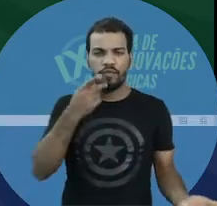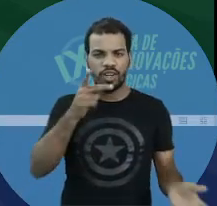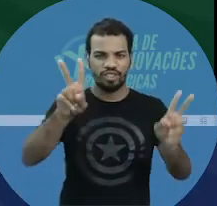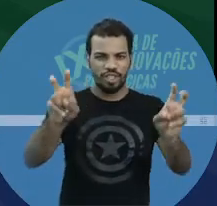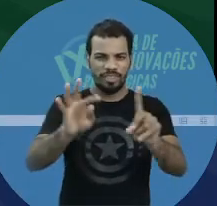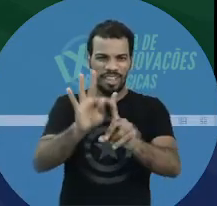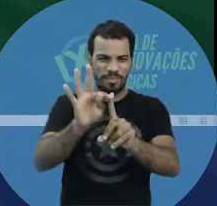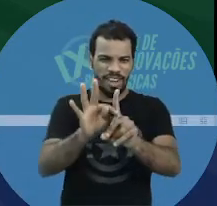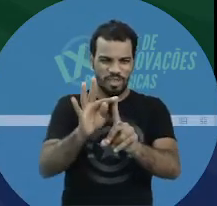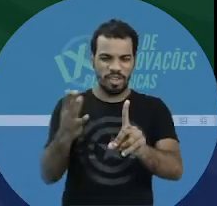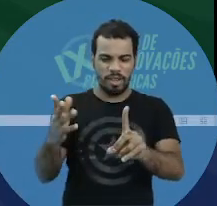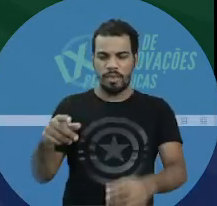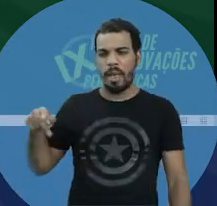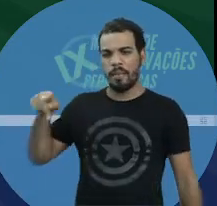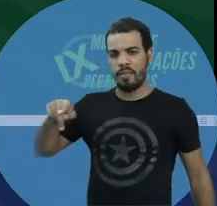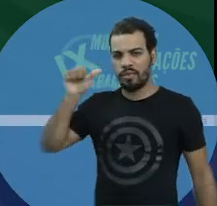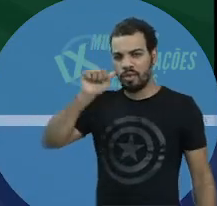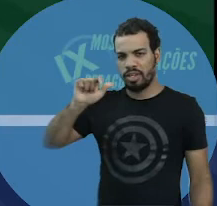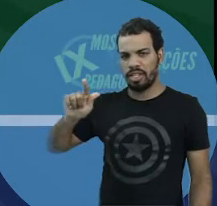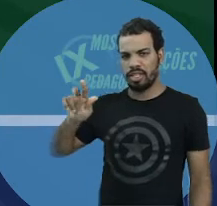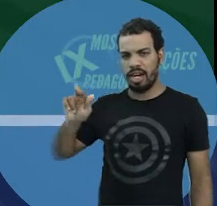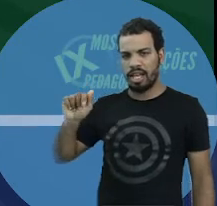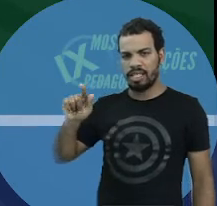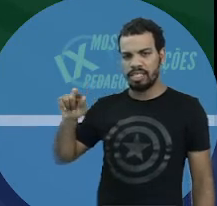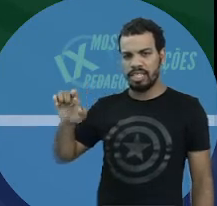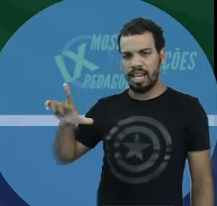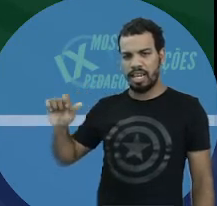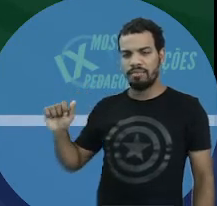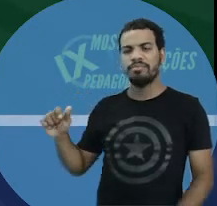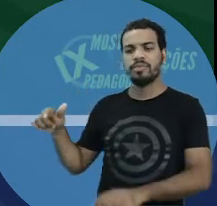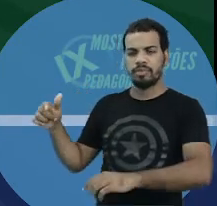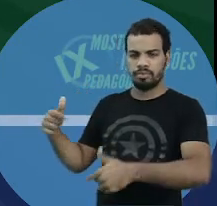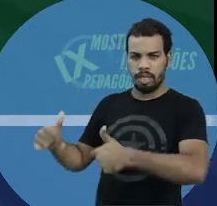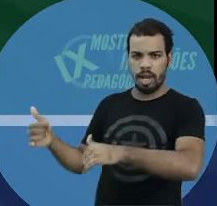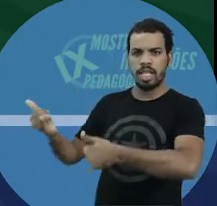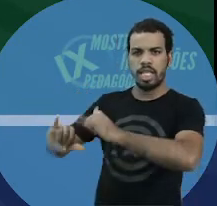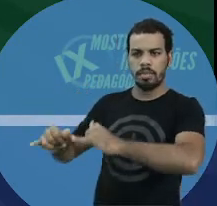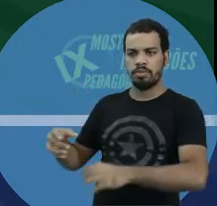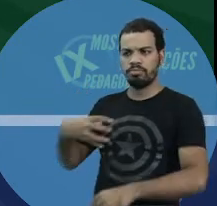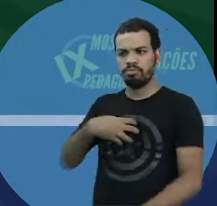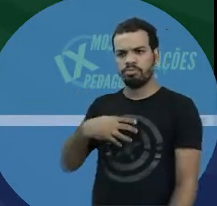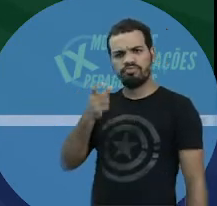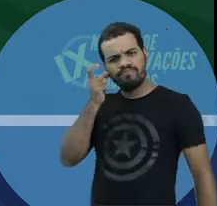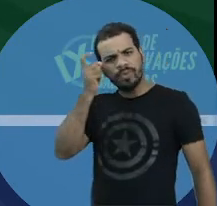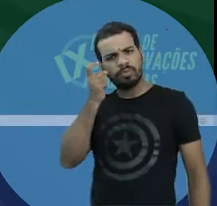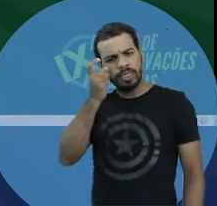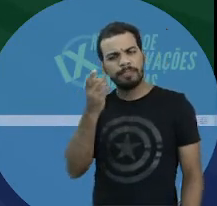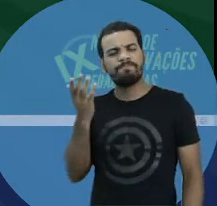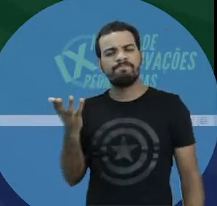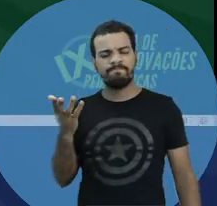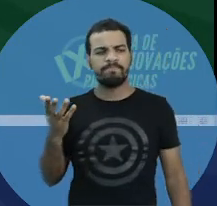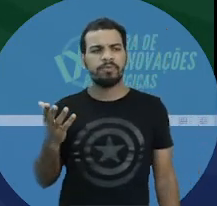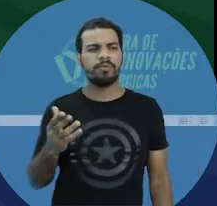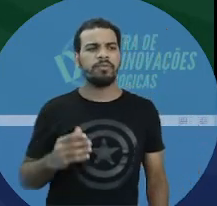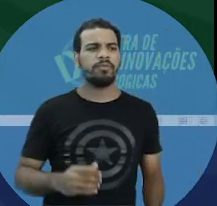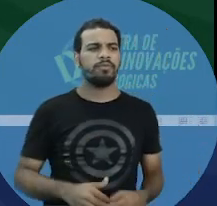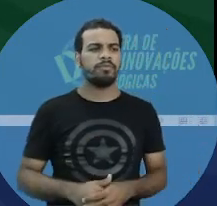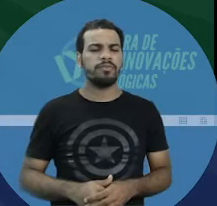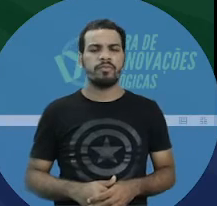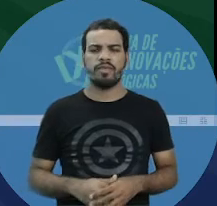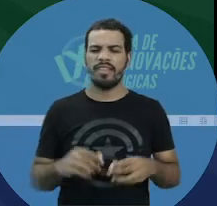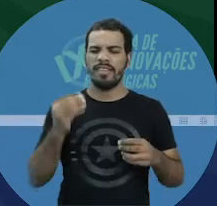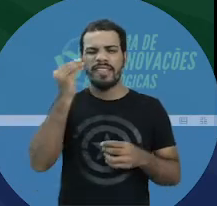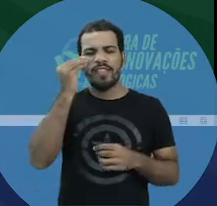A professora Graziela, que trabalha com química, ficamos preocupadas e falamos sobre... Ela tentou fazer a